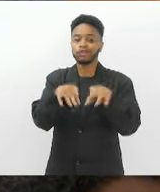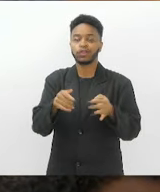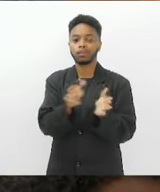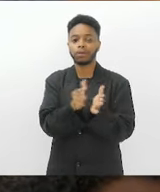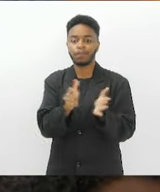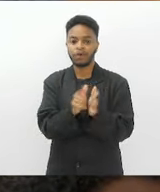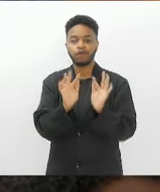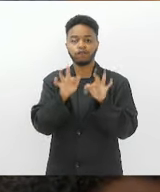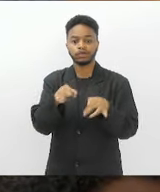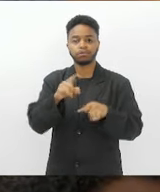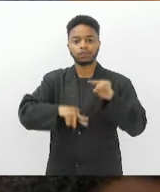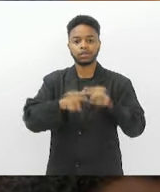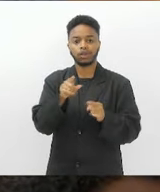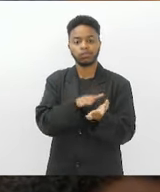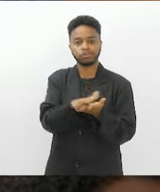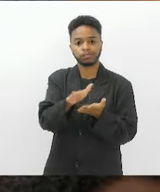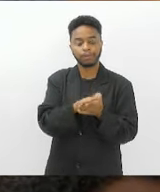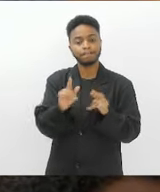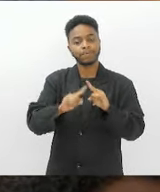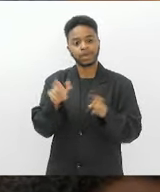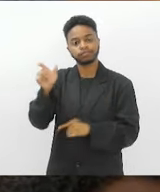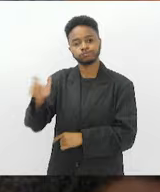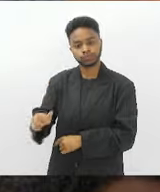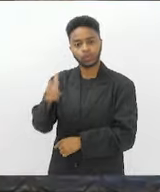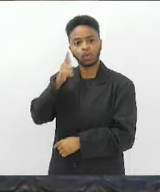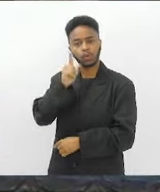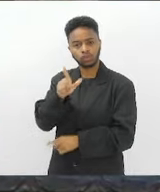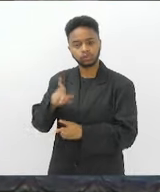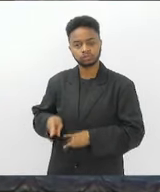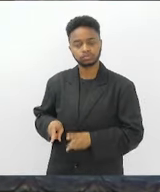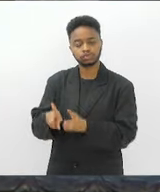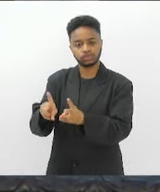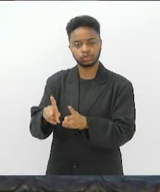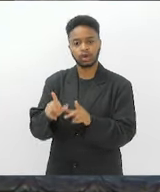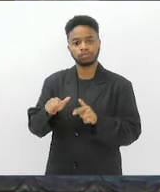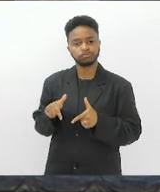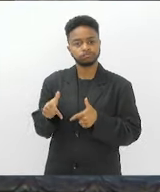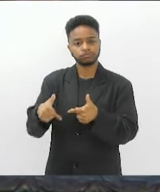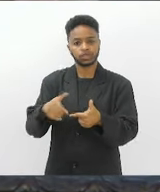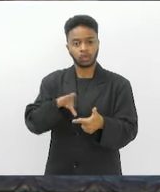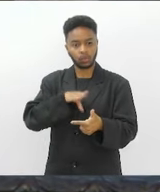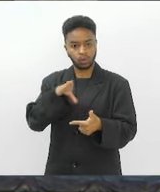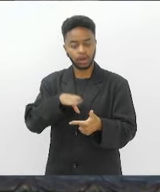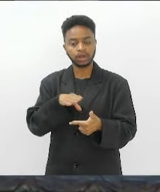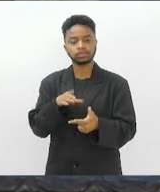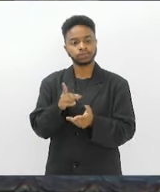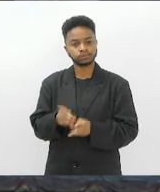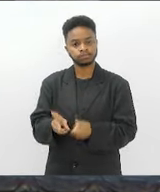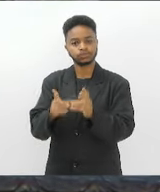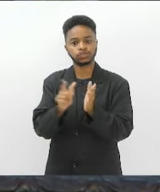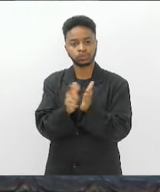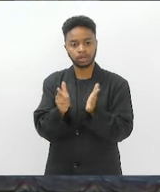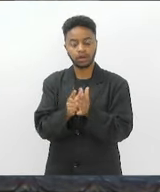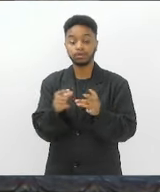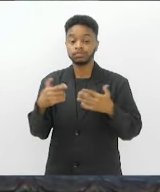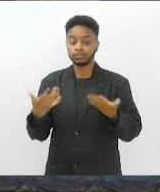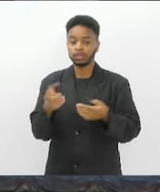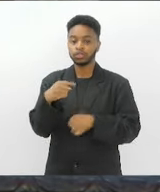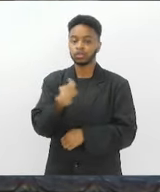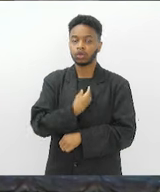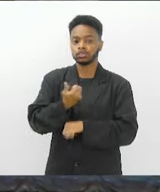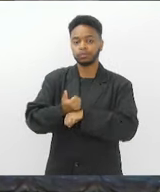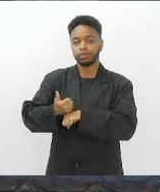impresso. Mas ele está mantendo com garra, com coragem, o jornal. Para nós jornalistas, para nós da imprensa